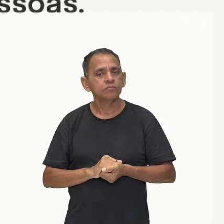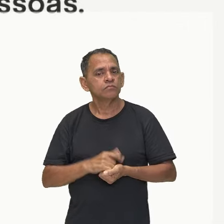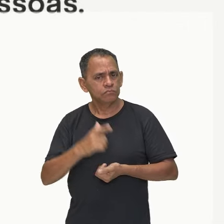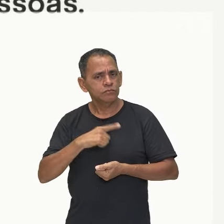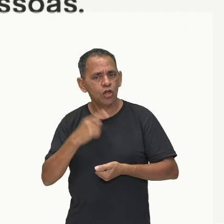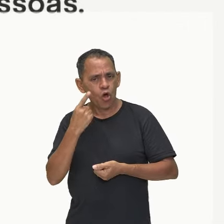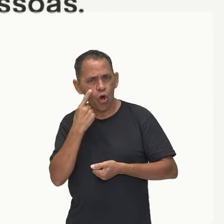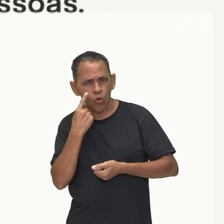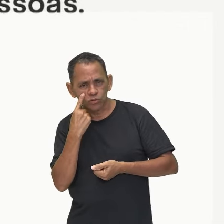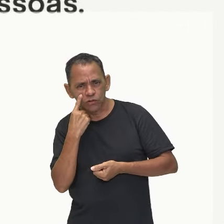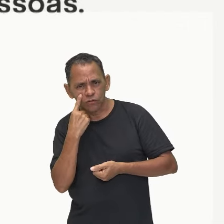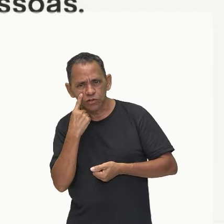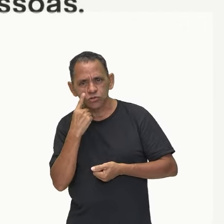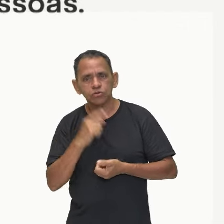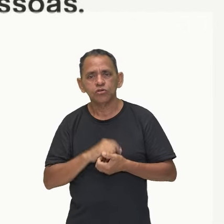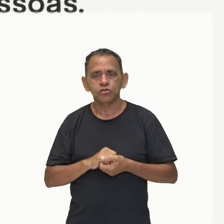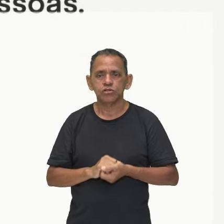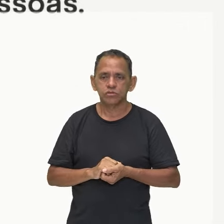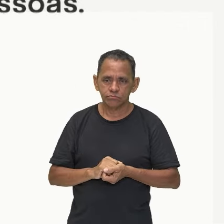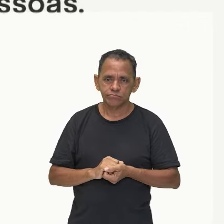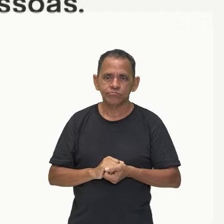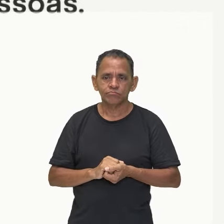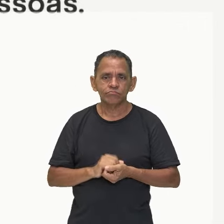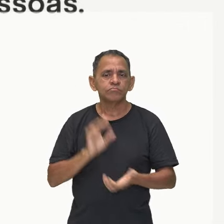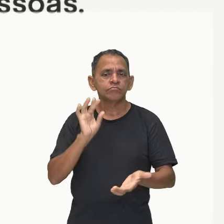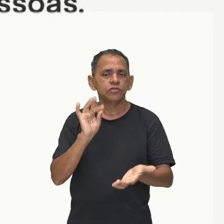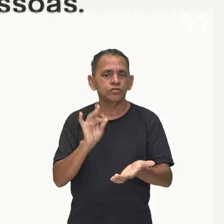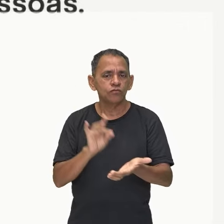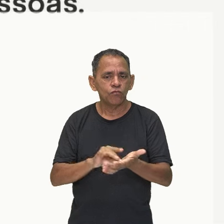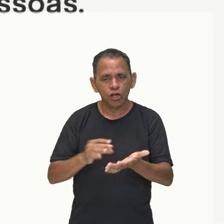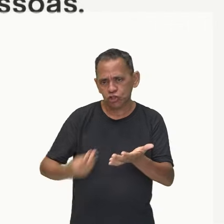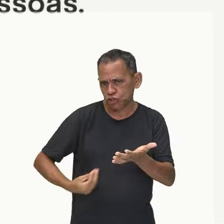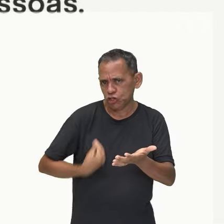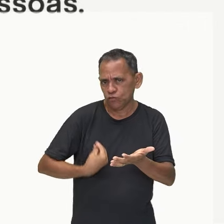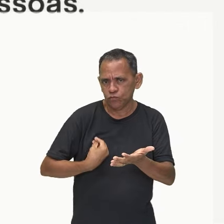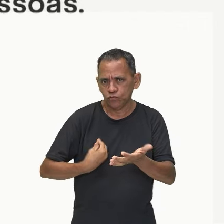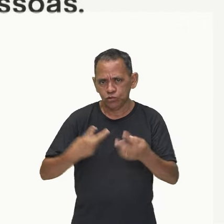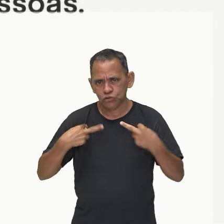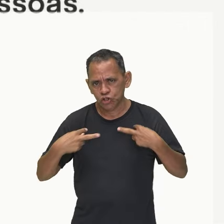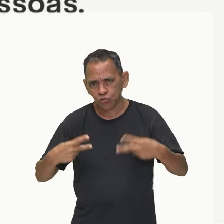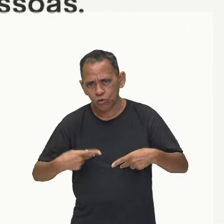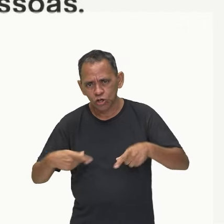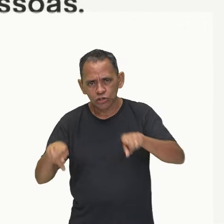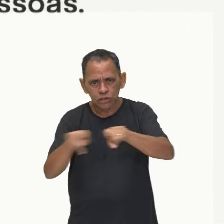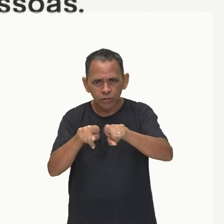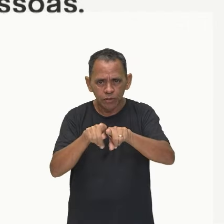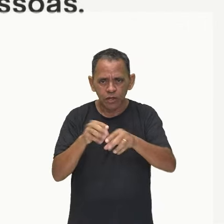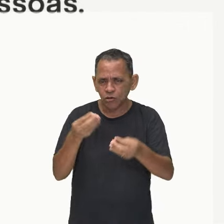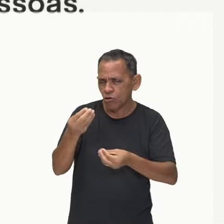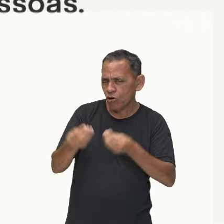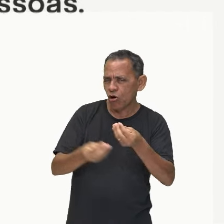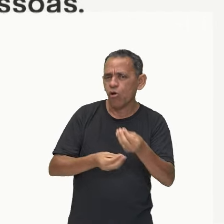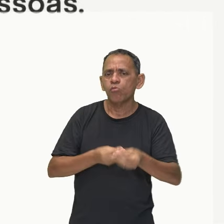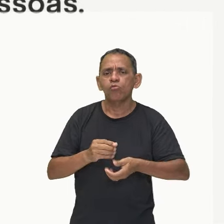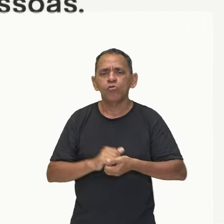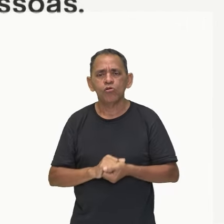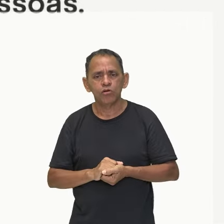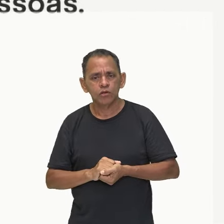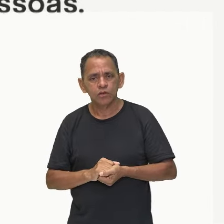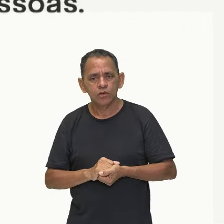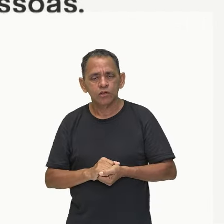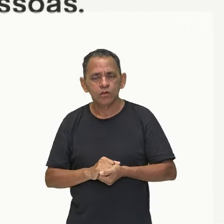Observações sobre a realidade. Eu vou também questionar